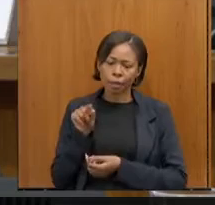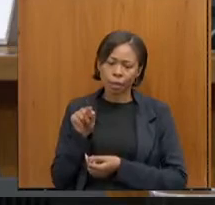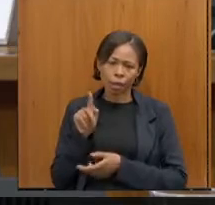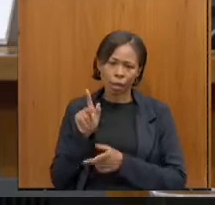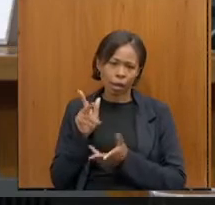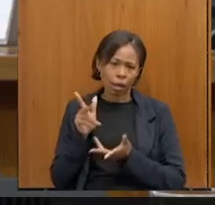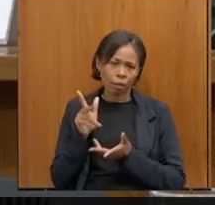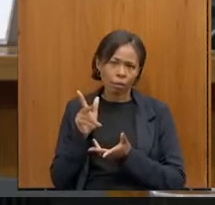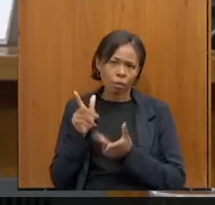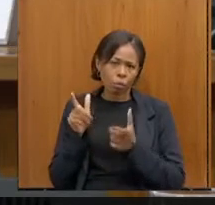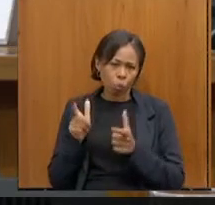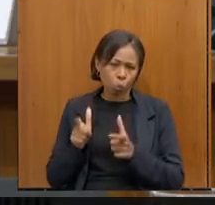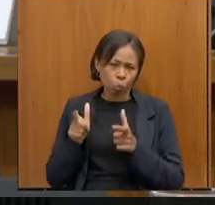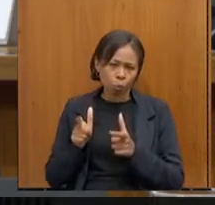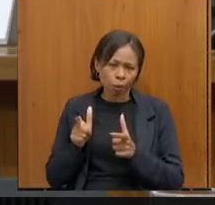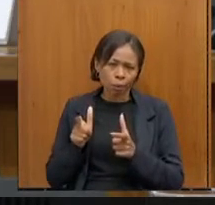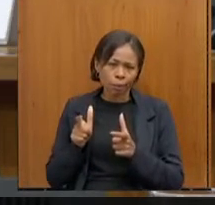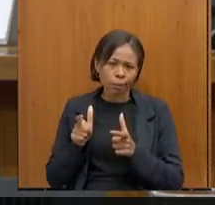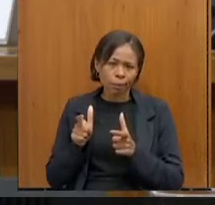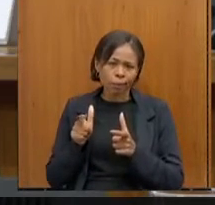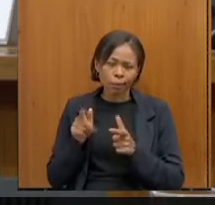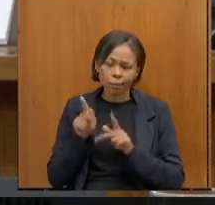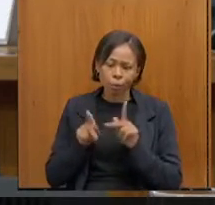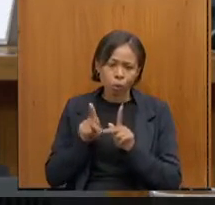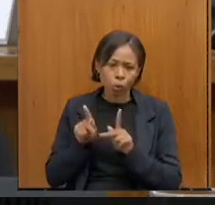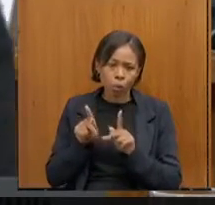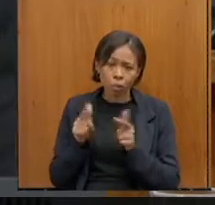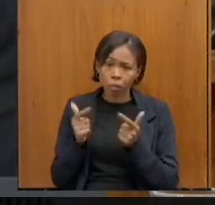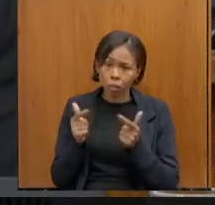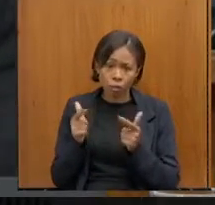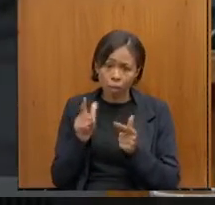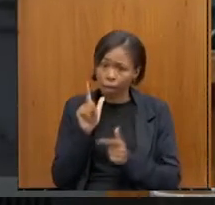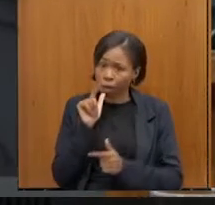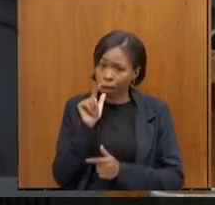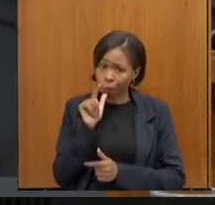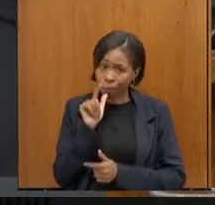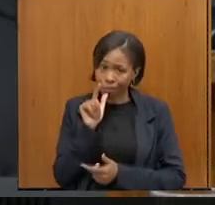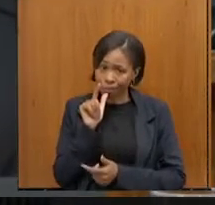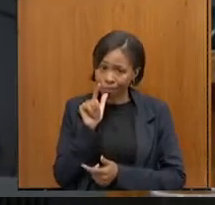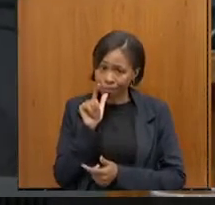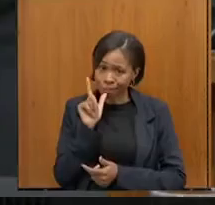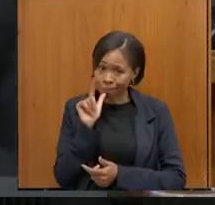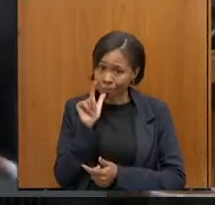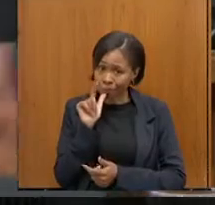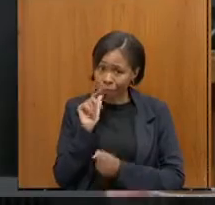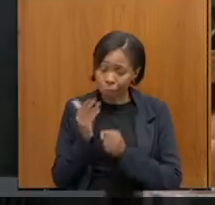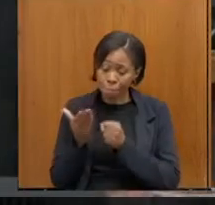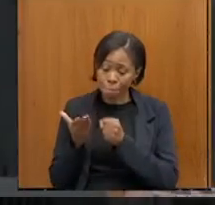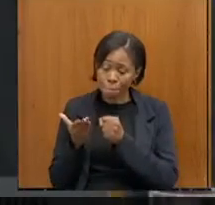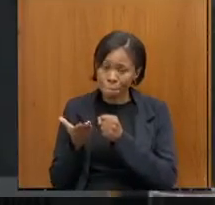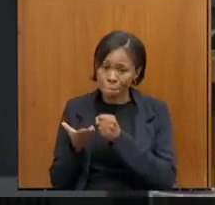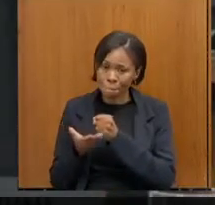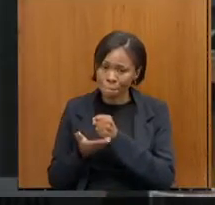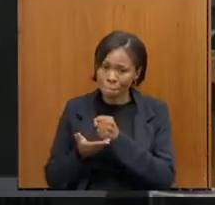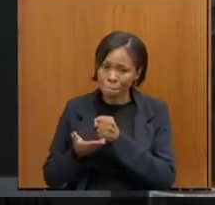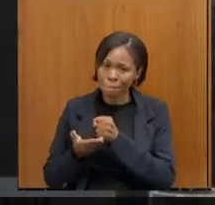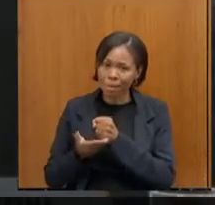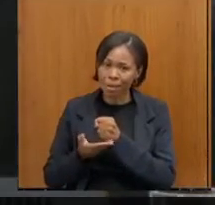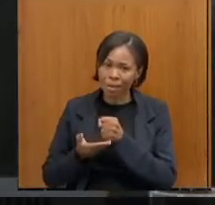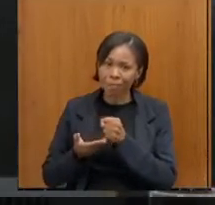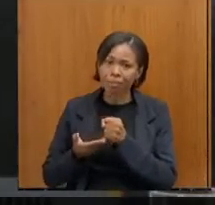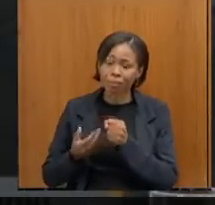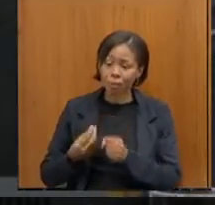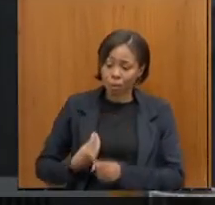que muitas vezes não tem água uma questão básica uma questão de